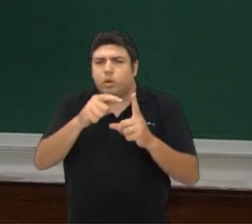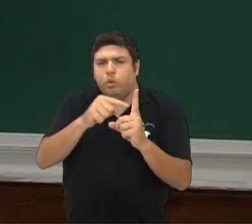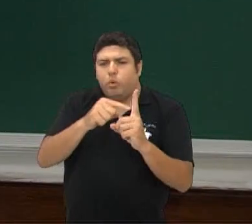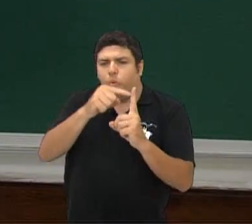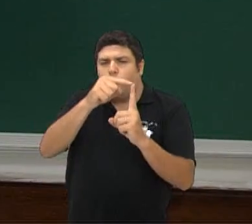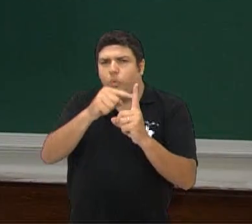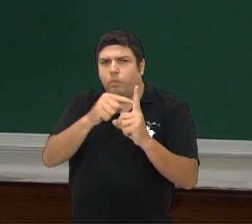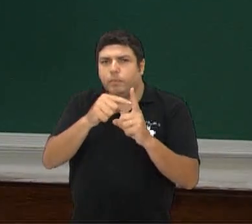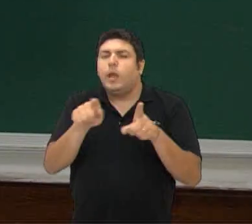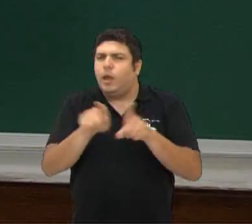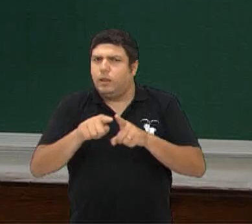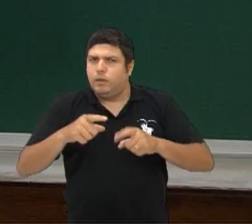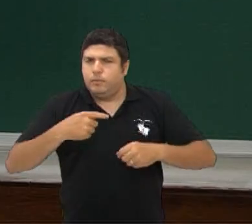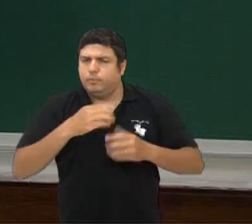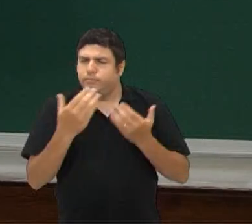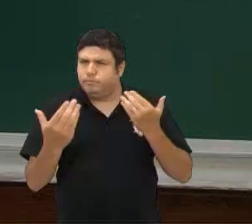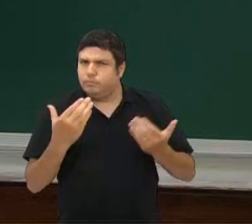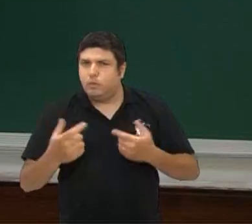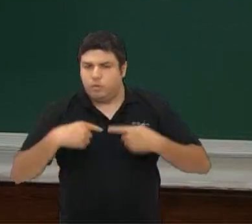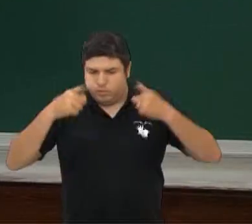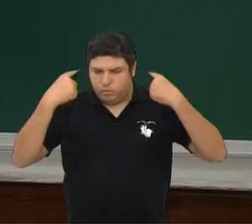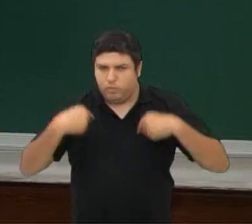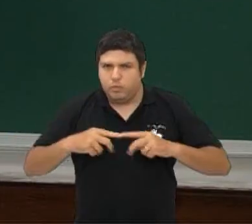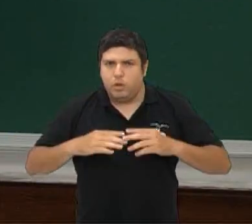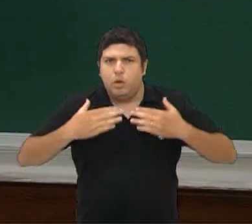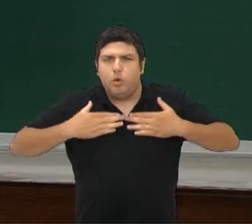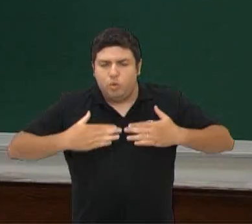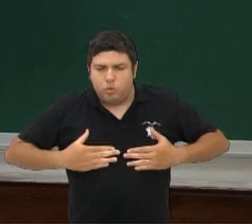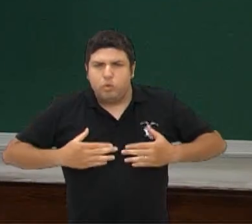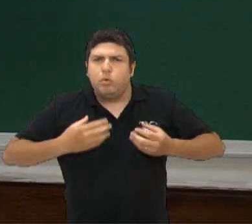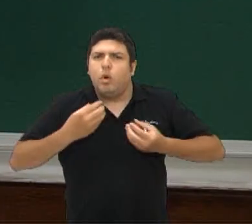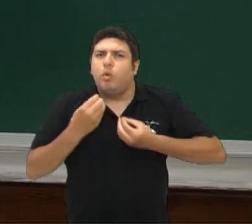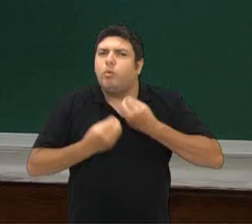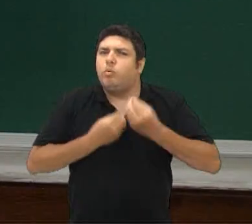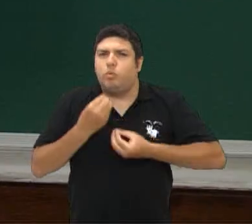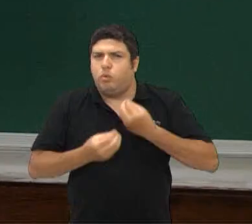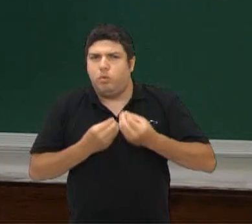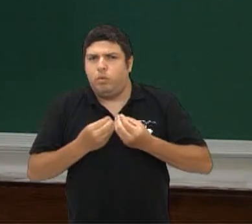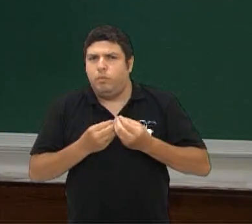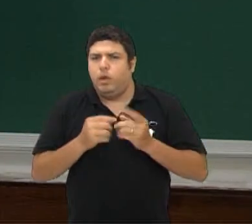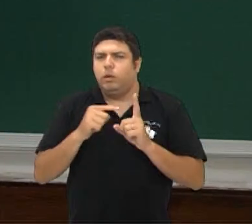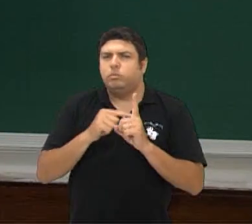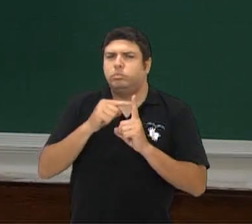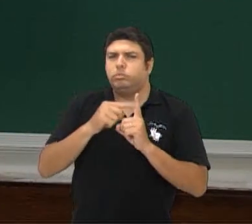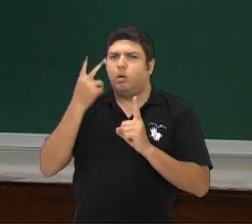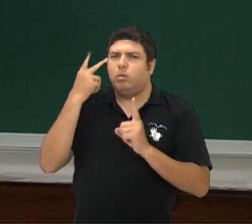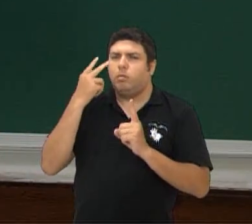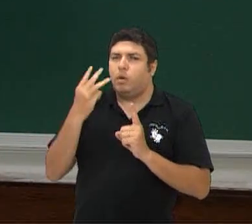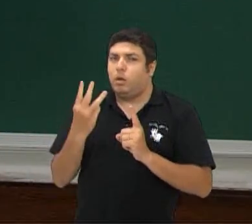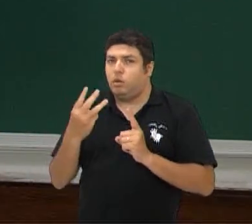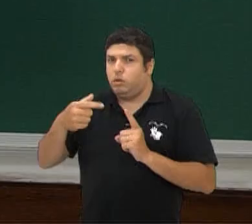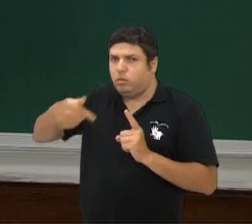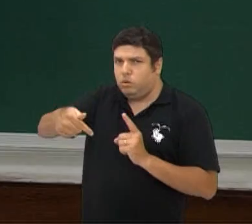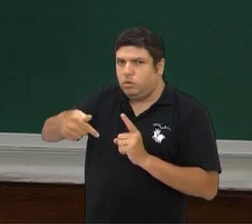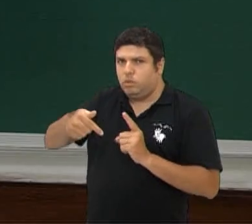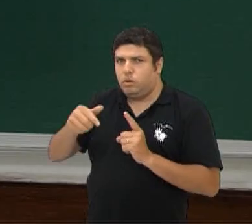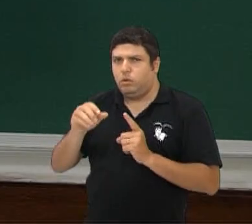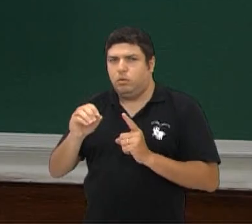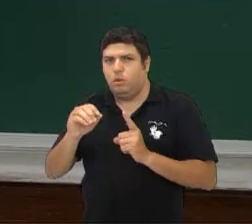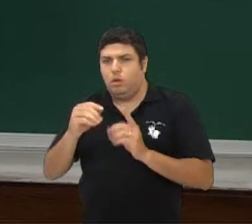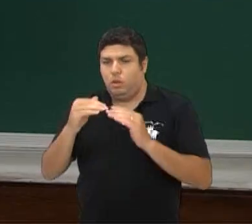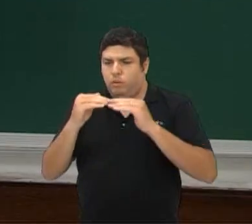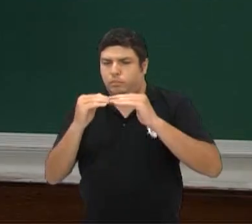ela regula a temperatura do nosso corpo também, né? Porque o nosso corpo ele funciona ali perto dos 37 graus Celsius. Muito mais que isso ou muito abaixo que isso